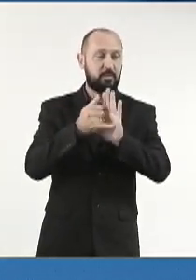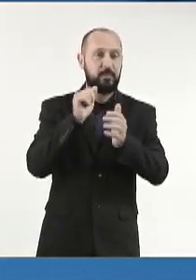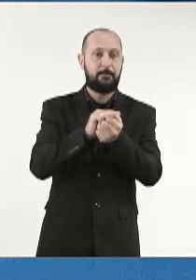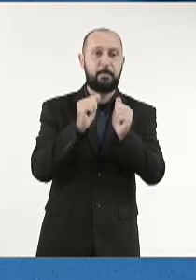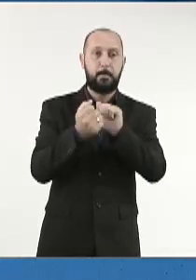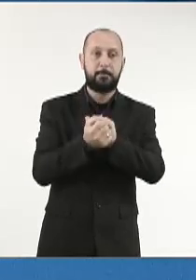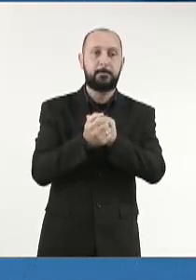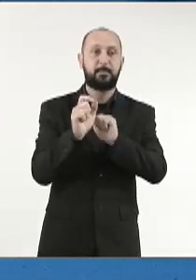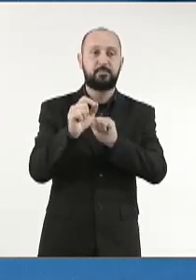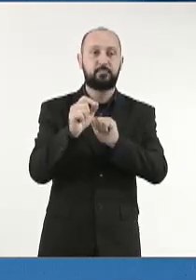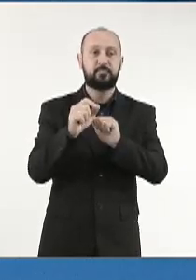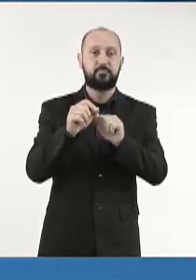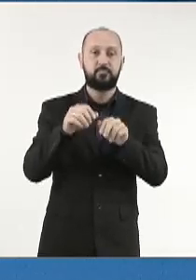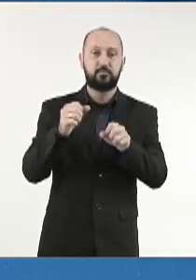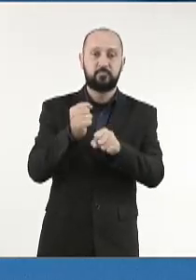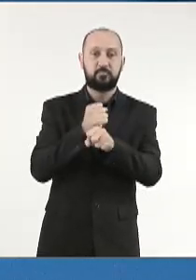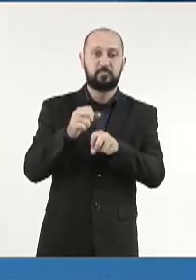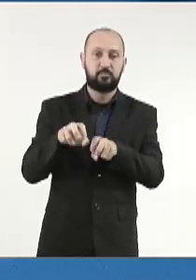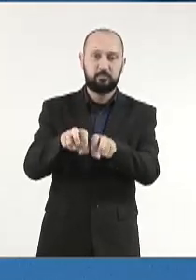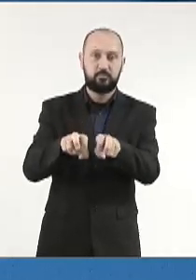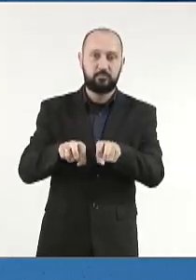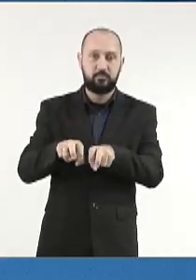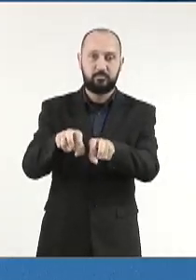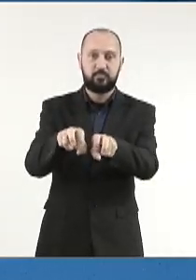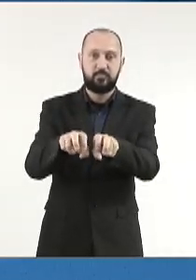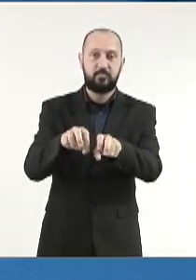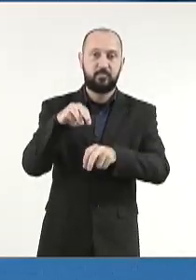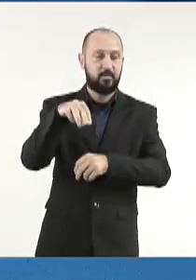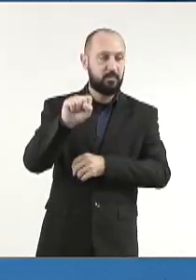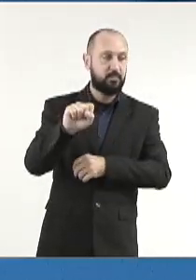adequação do acostamento da rodovia